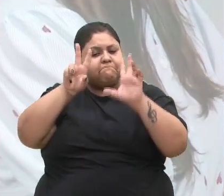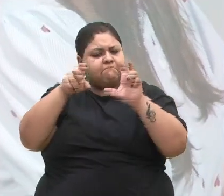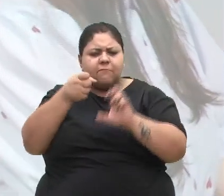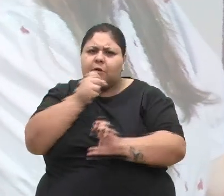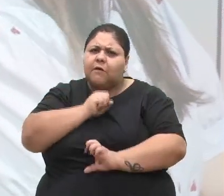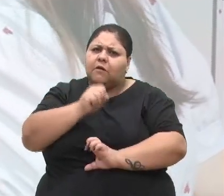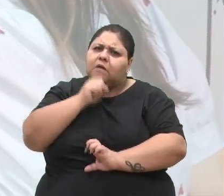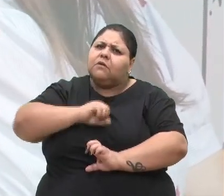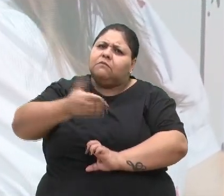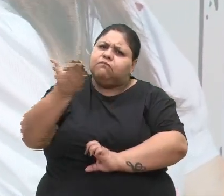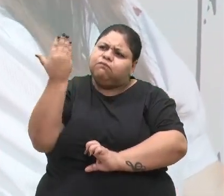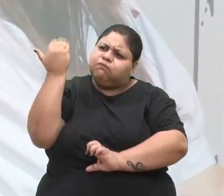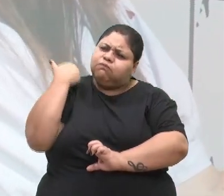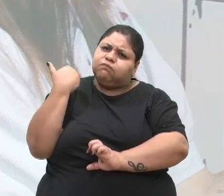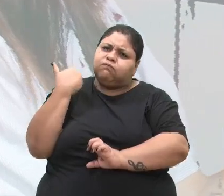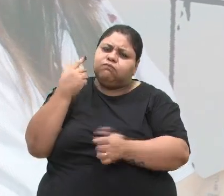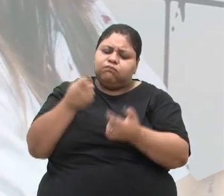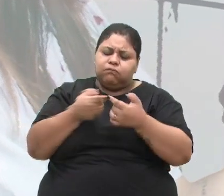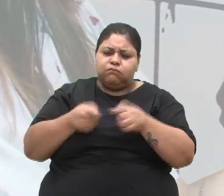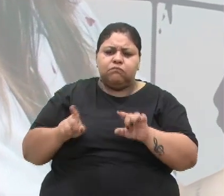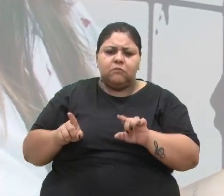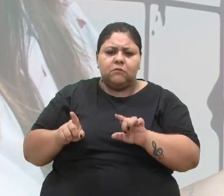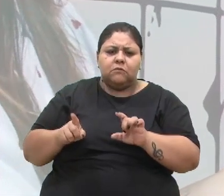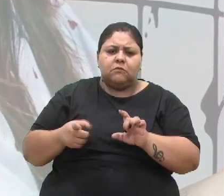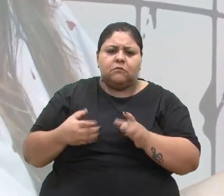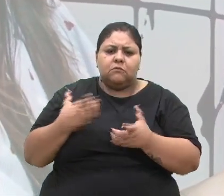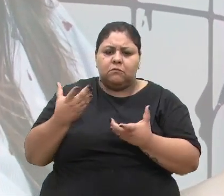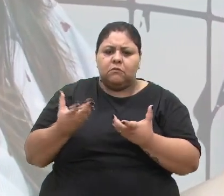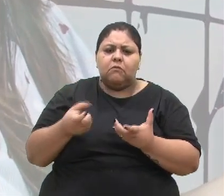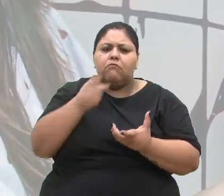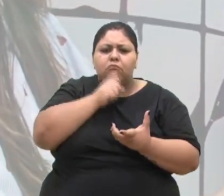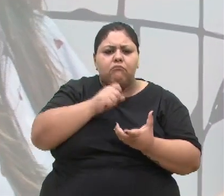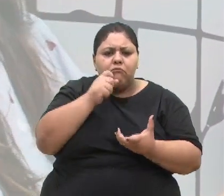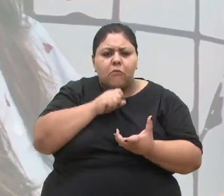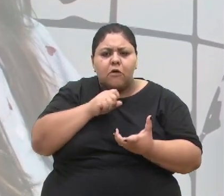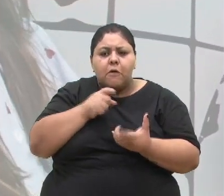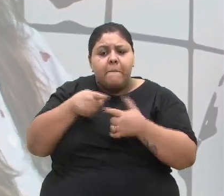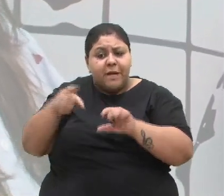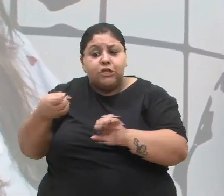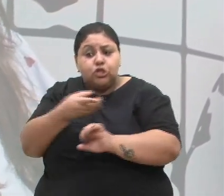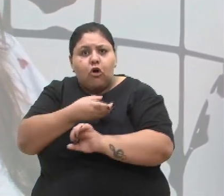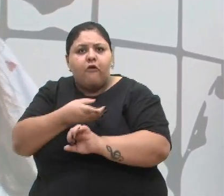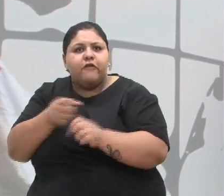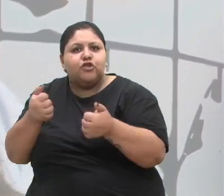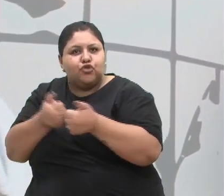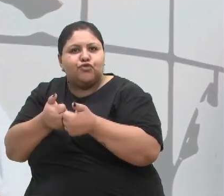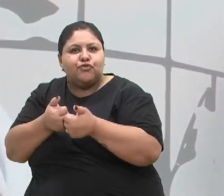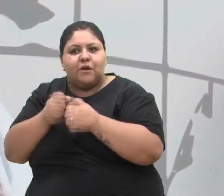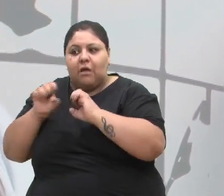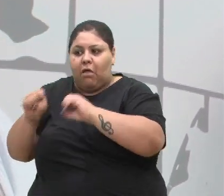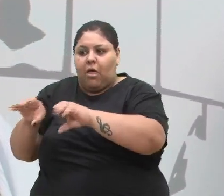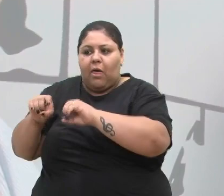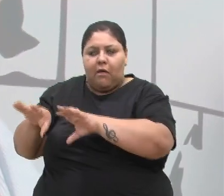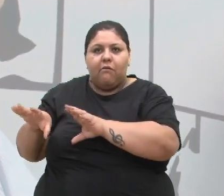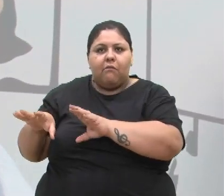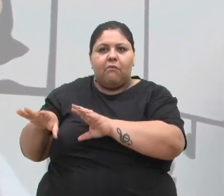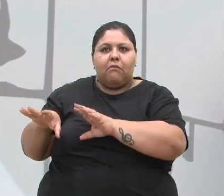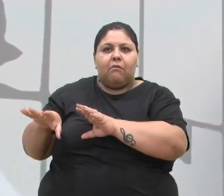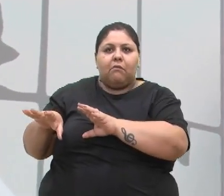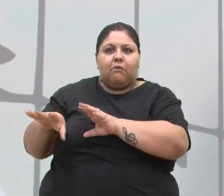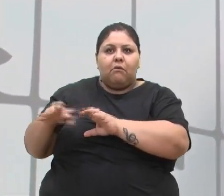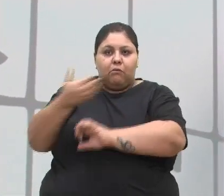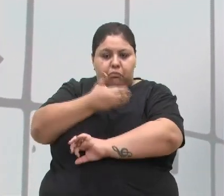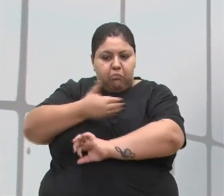antiga, mas para nós, da mesma forma que uma pauta antiga, uma pauta nova. A educação para nós é uma educação pública e